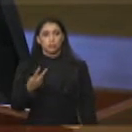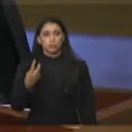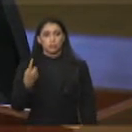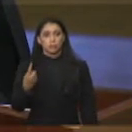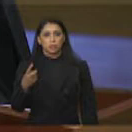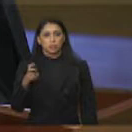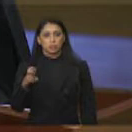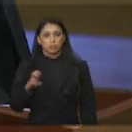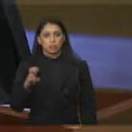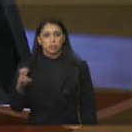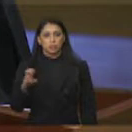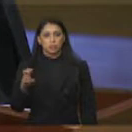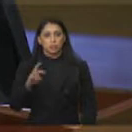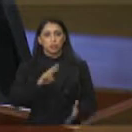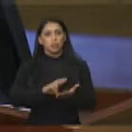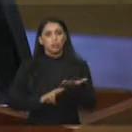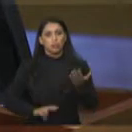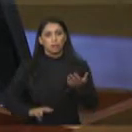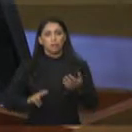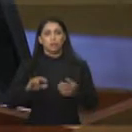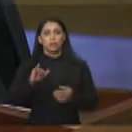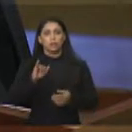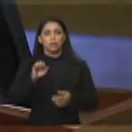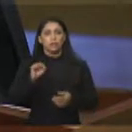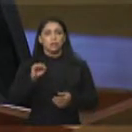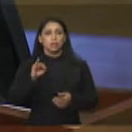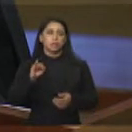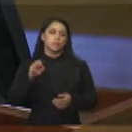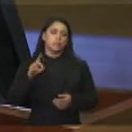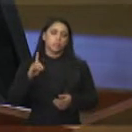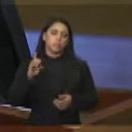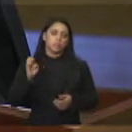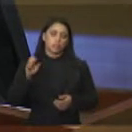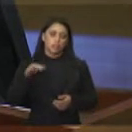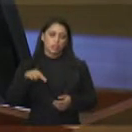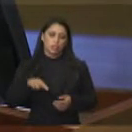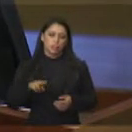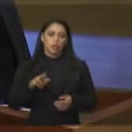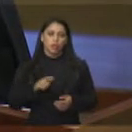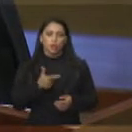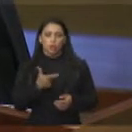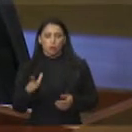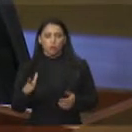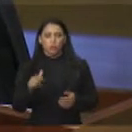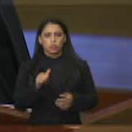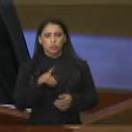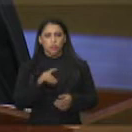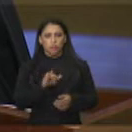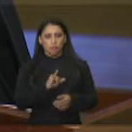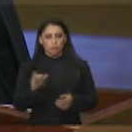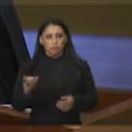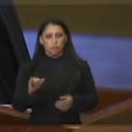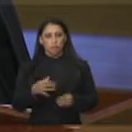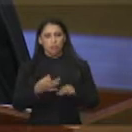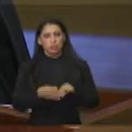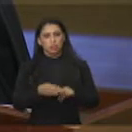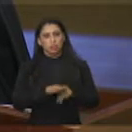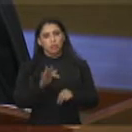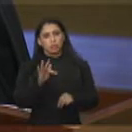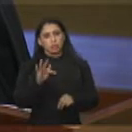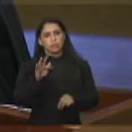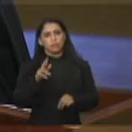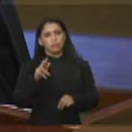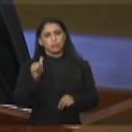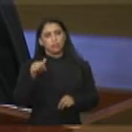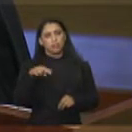2155, relator ministro Sidney Sanches. ADIM, medida cautelar 1435, relator ministro Francisco